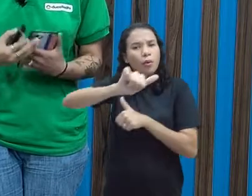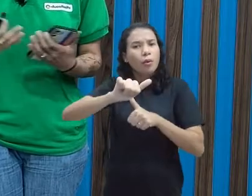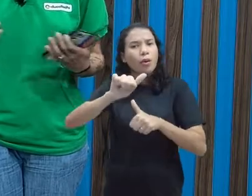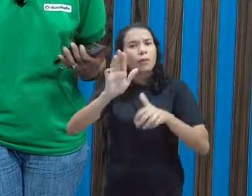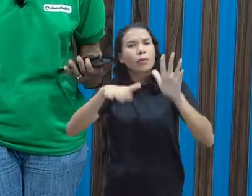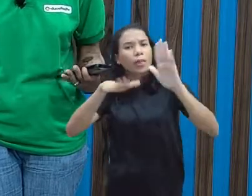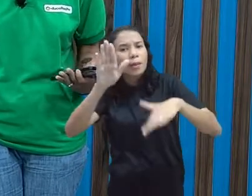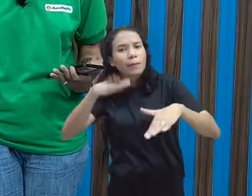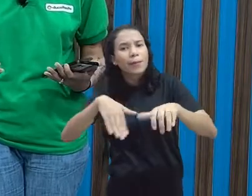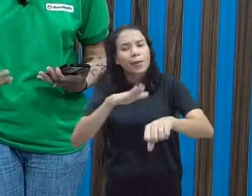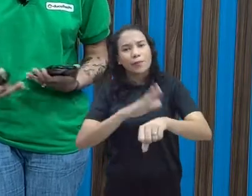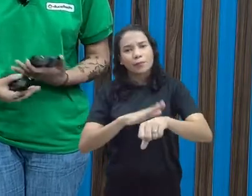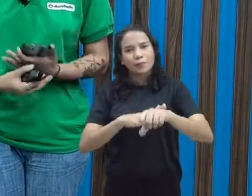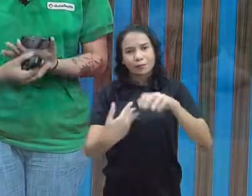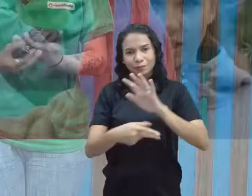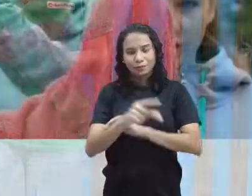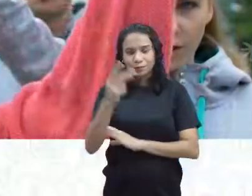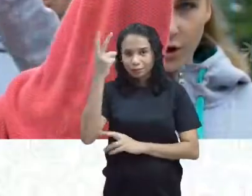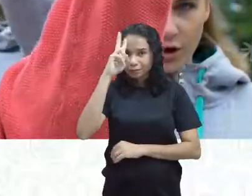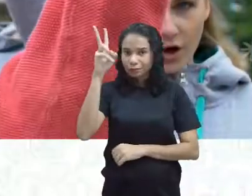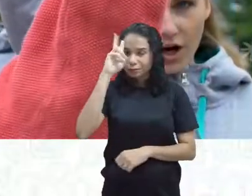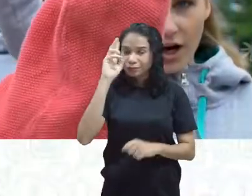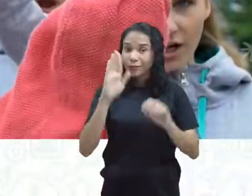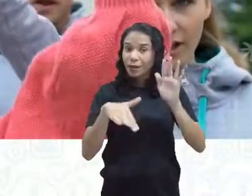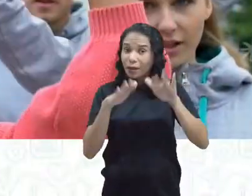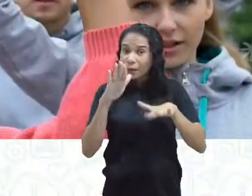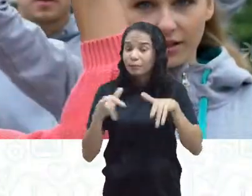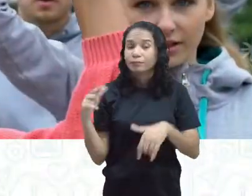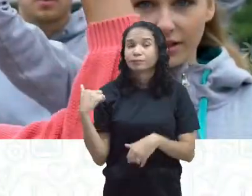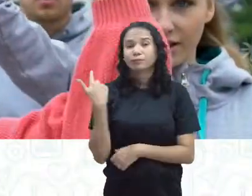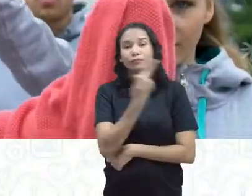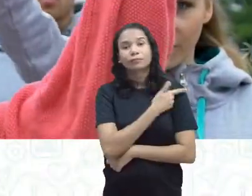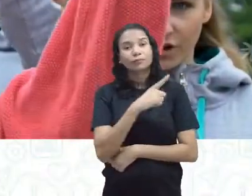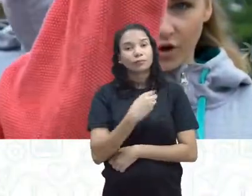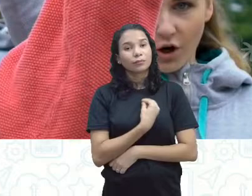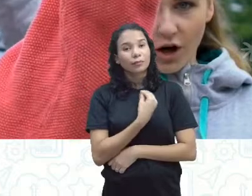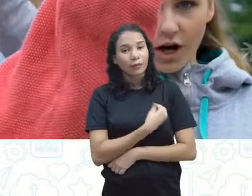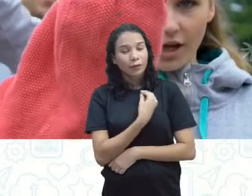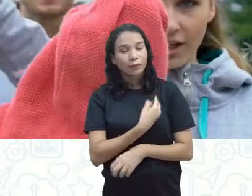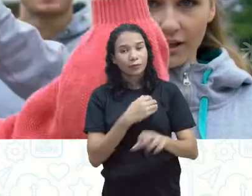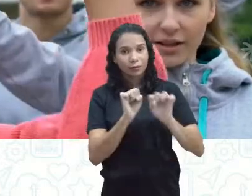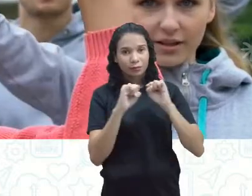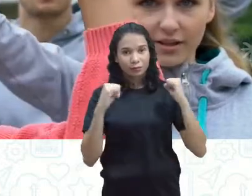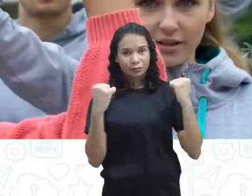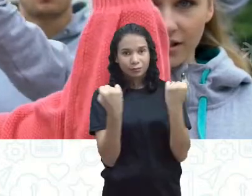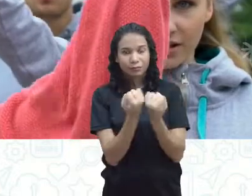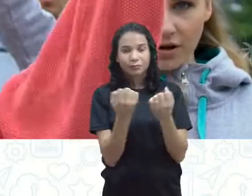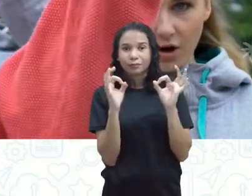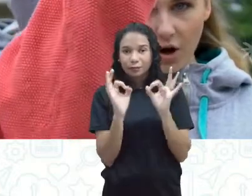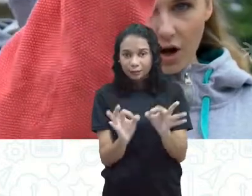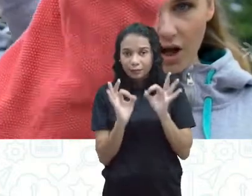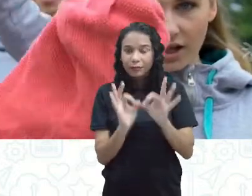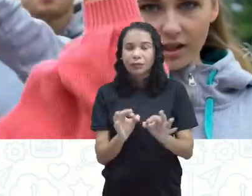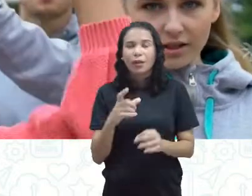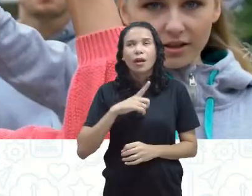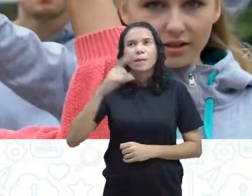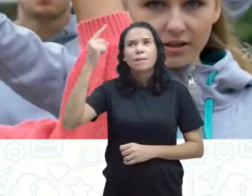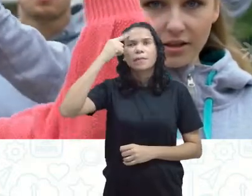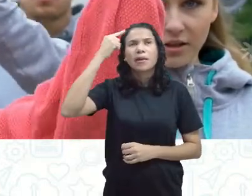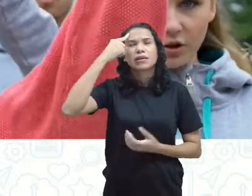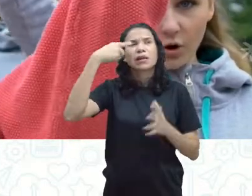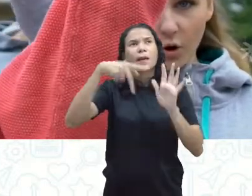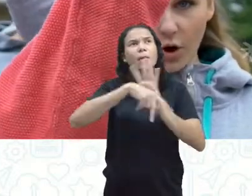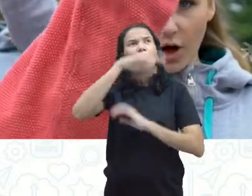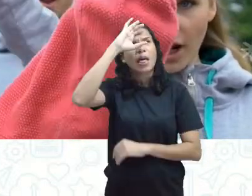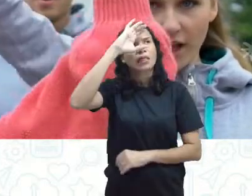do momento histórico, do momento em qual estamos inseridos dentro da nossa sociedade. Então, quando a gente pensa em